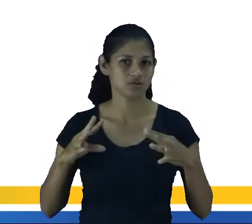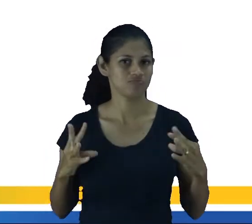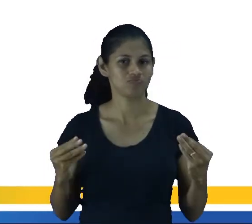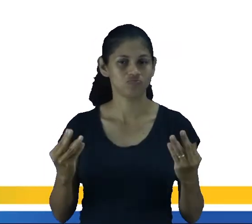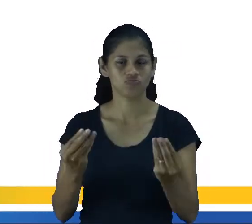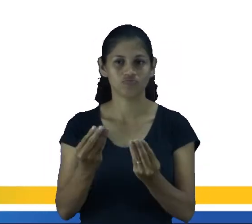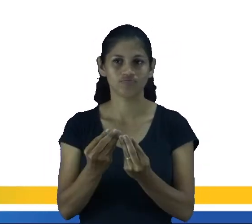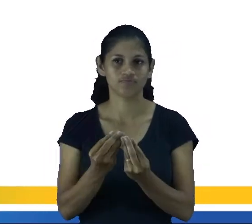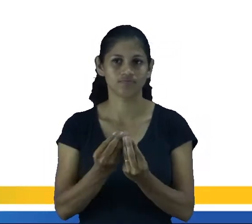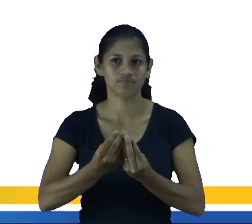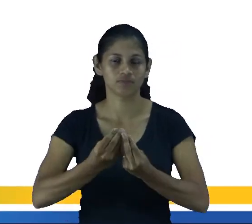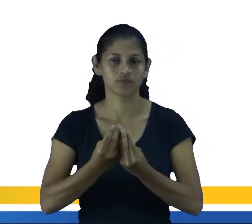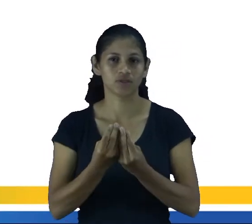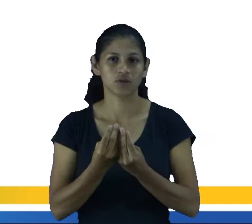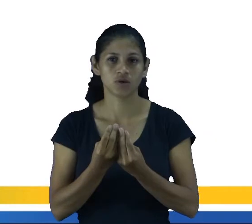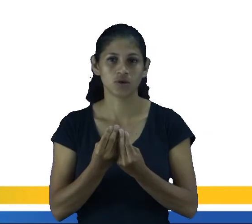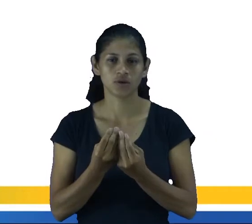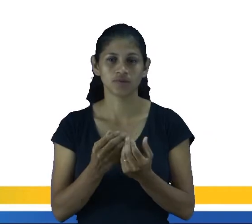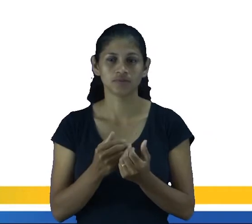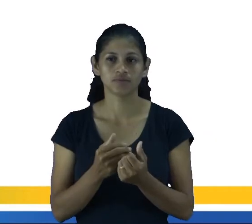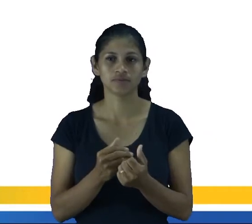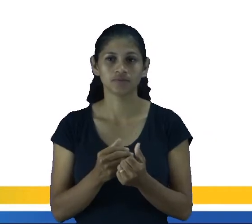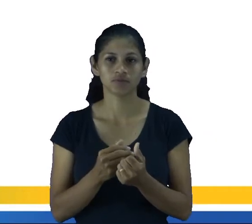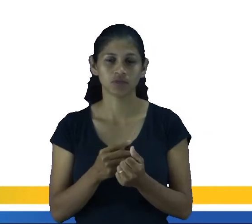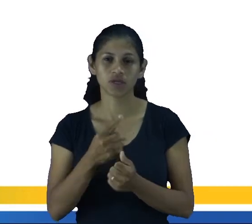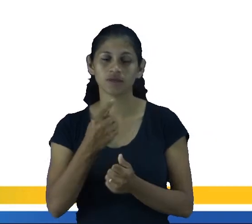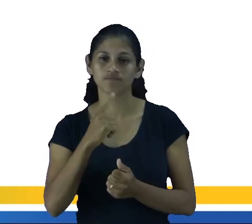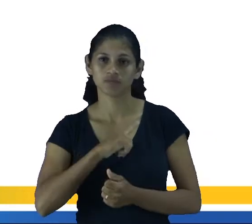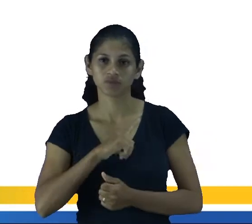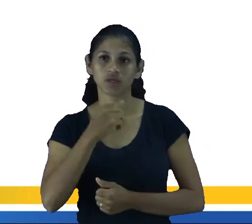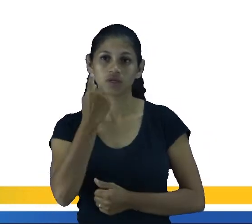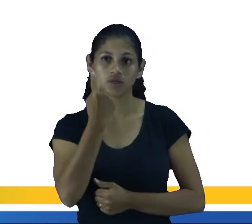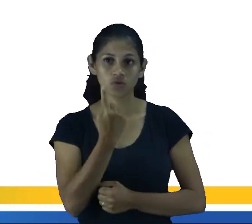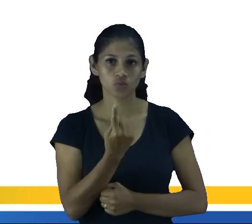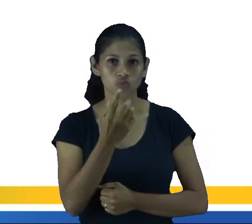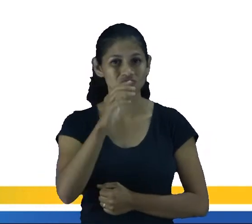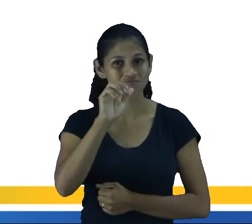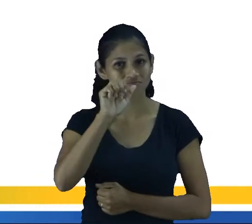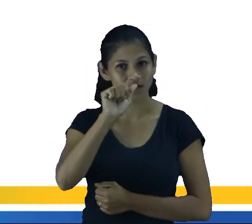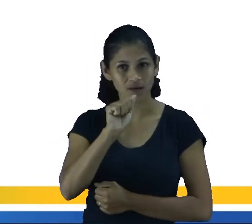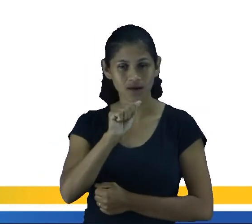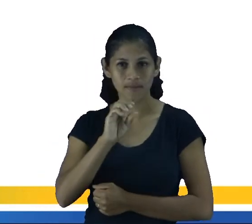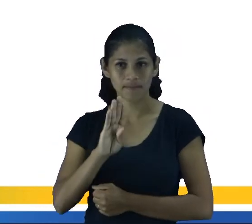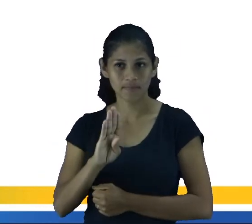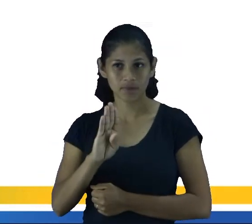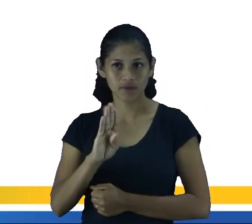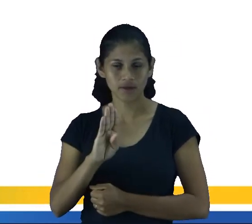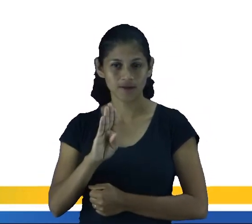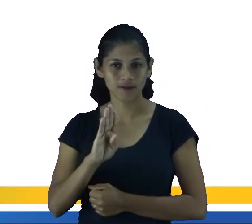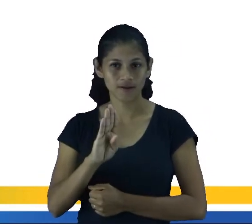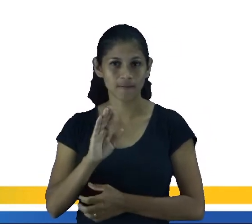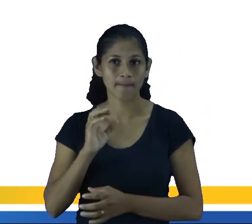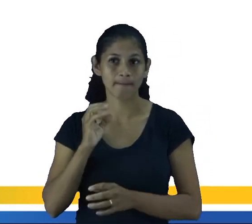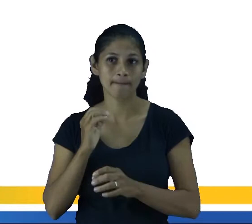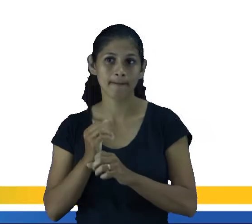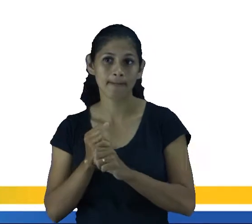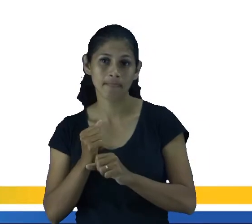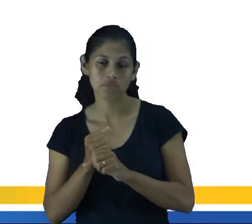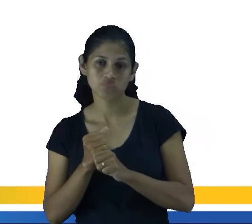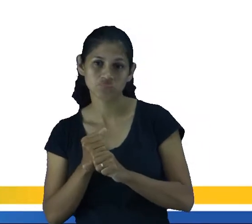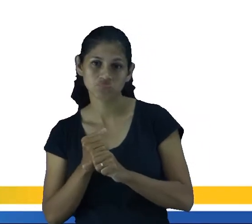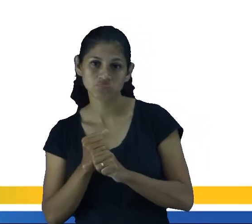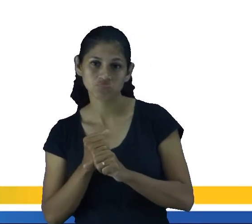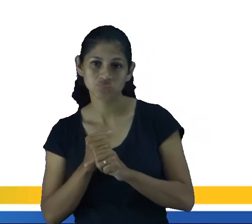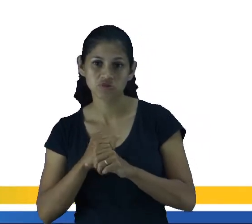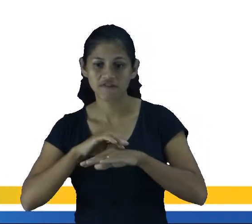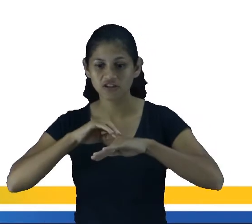reação de adição. Então, a gente tem uma única substância, a gente tem ali o A e o B que vai decompor em várias substâncias. Vamos